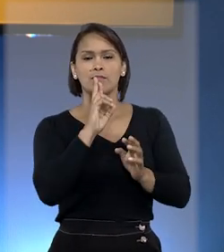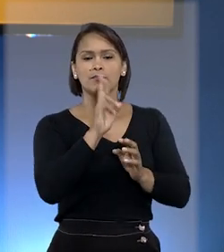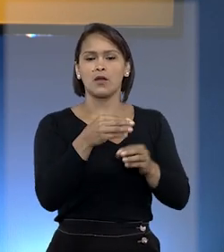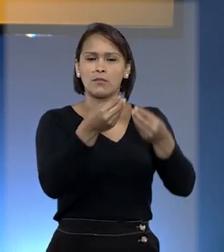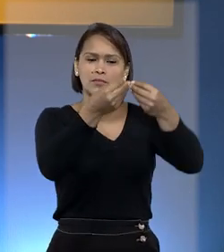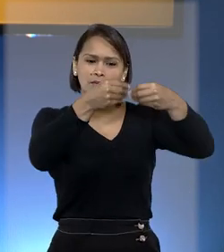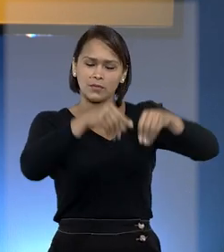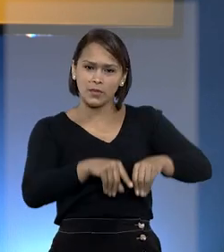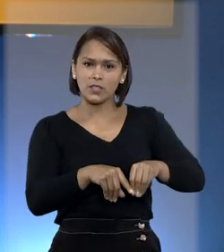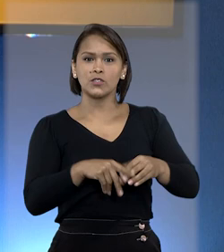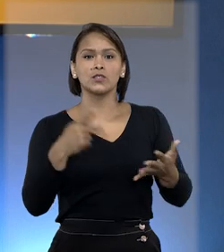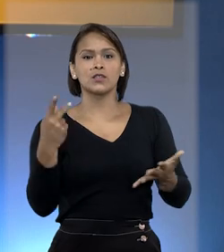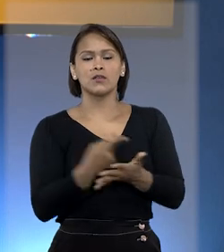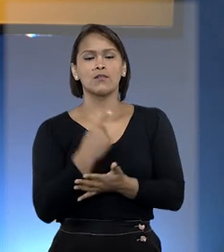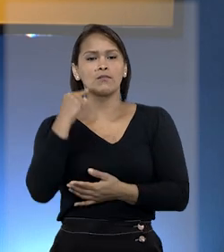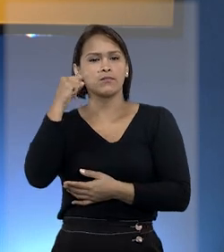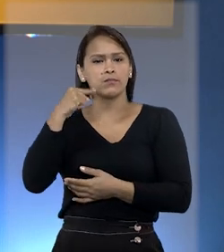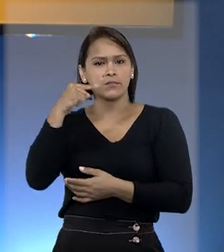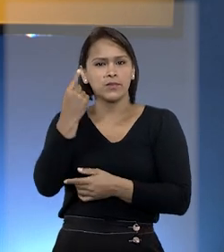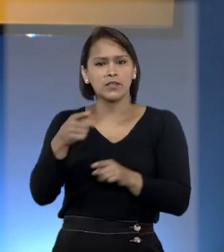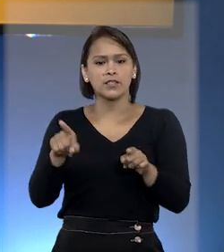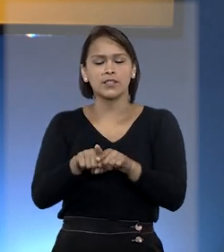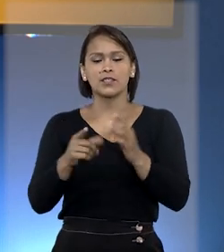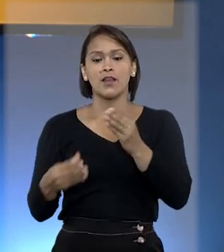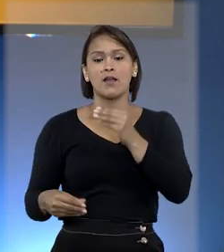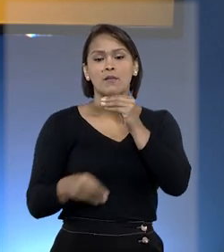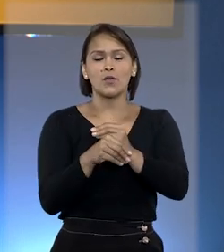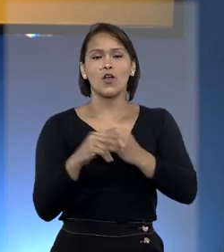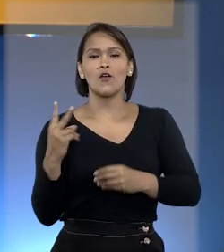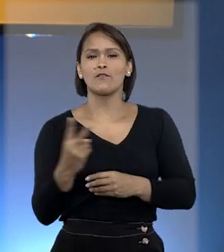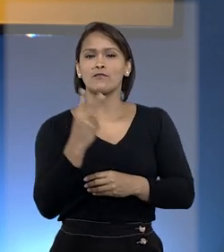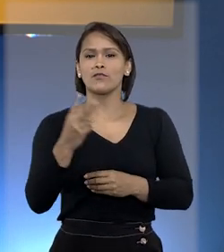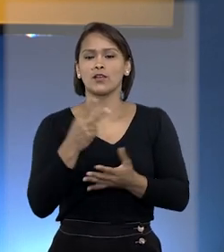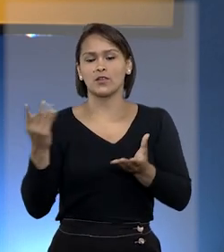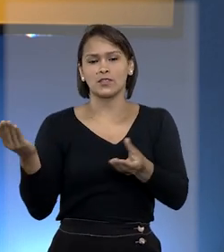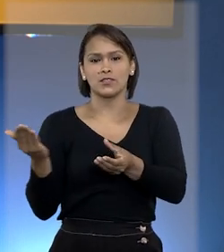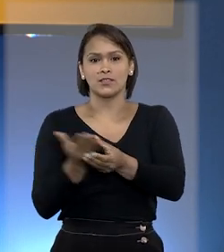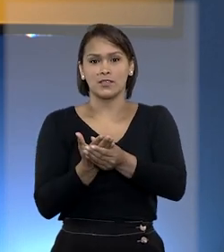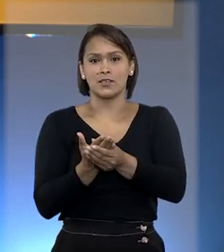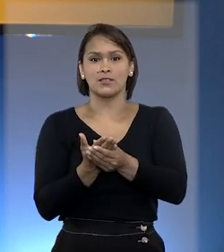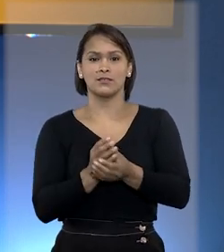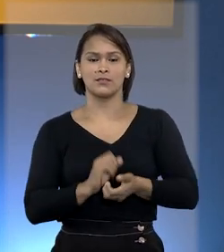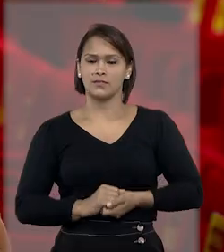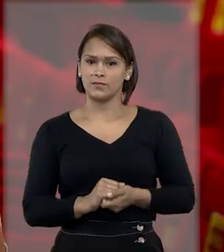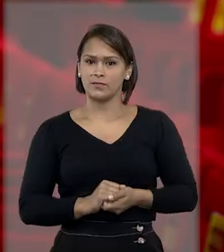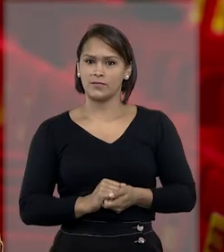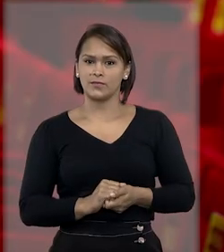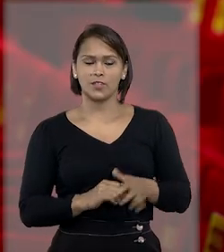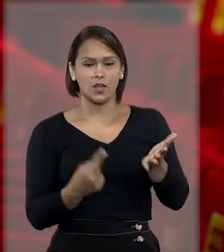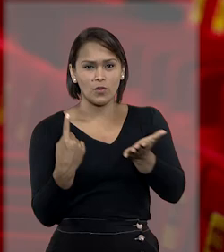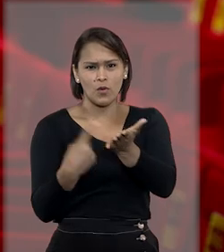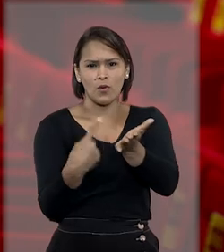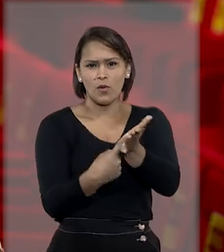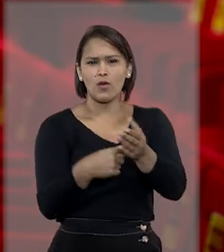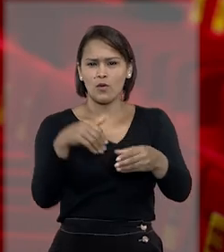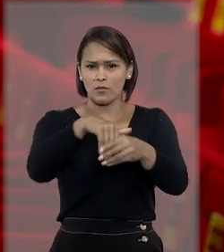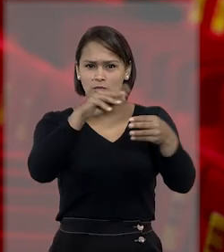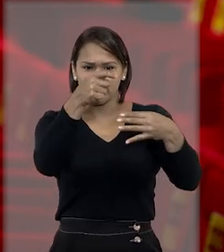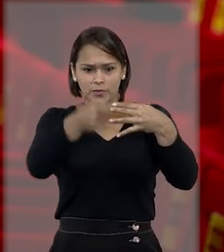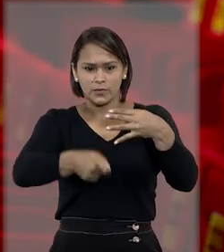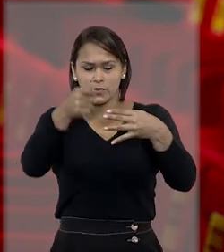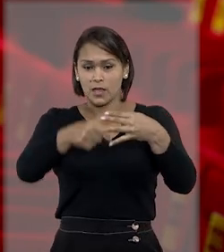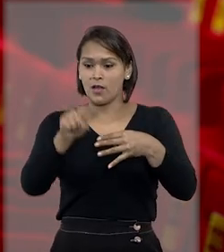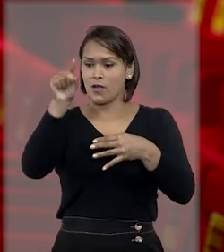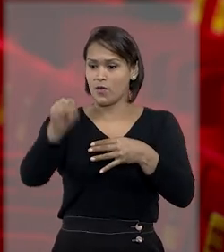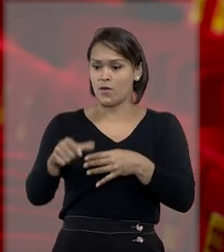responde por prejuízos causados por advogado que se apropriou de Valores em ação de filiado de acordo com os autos